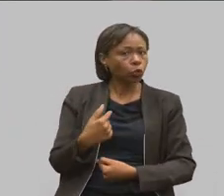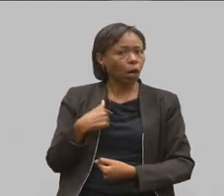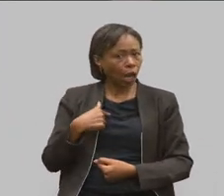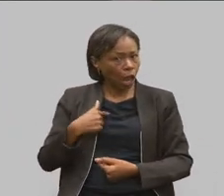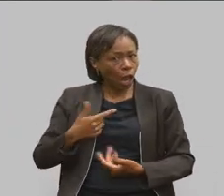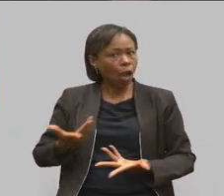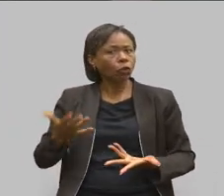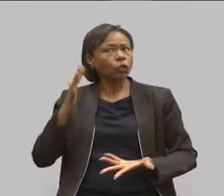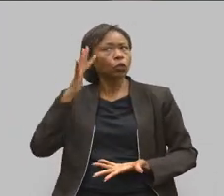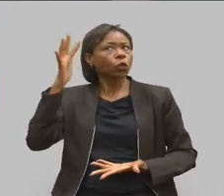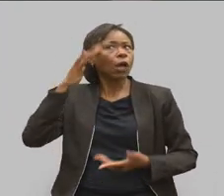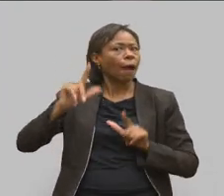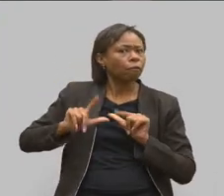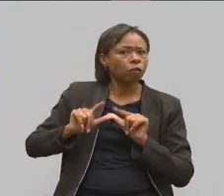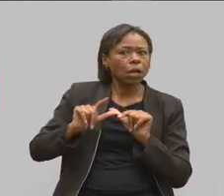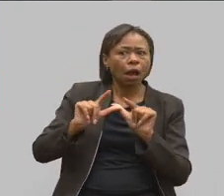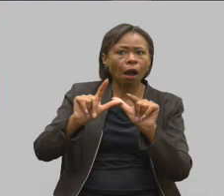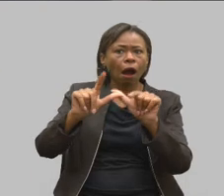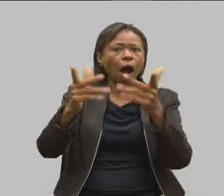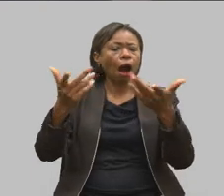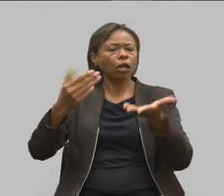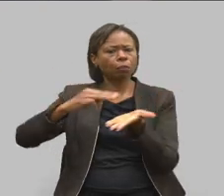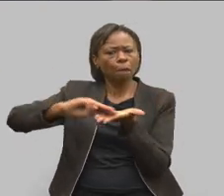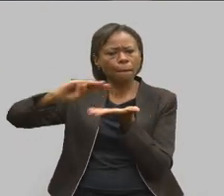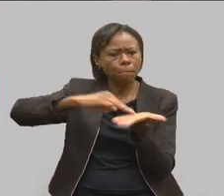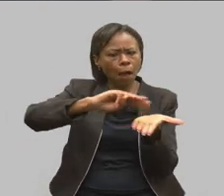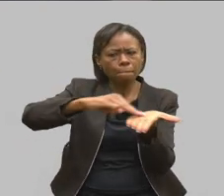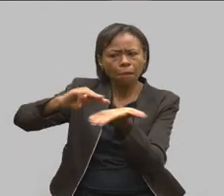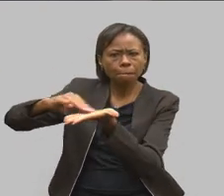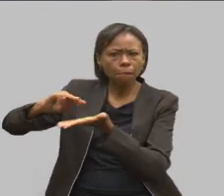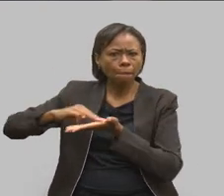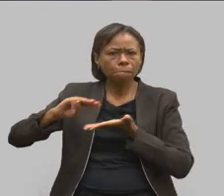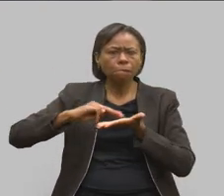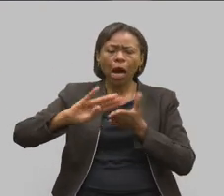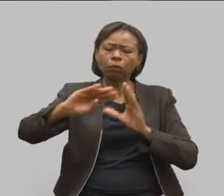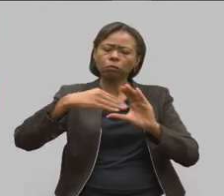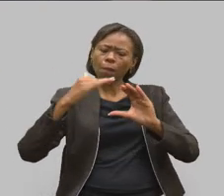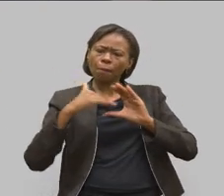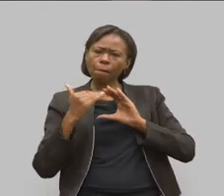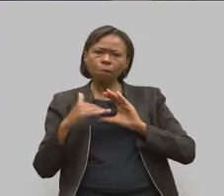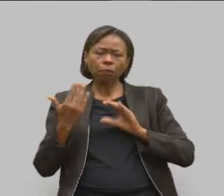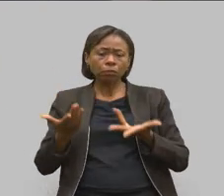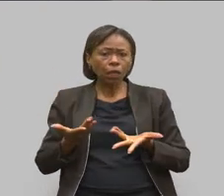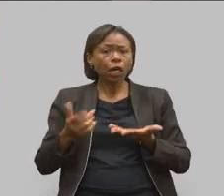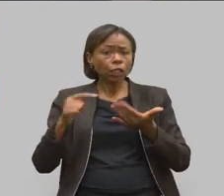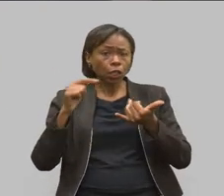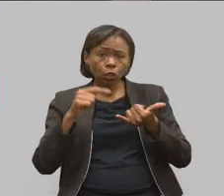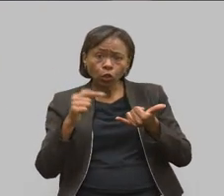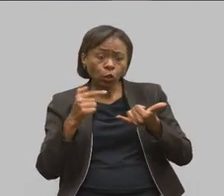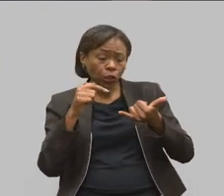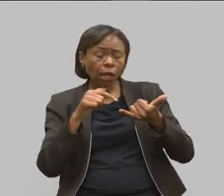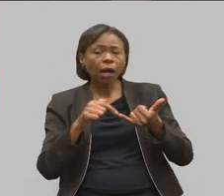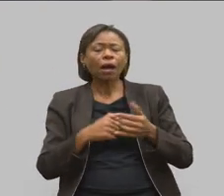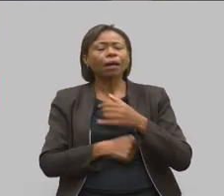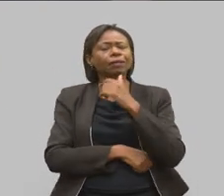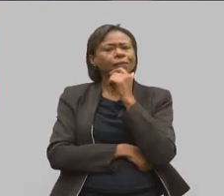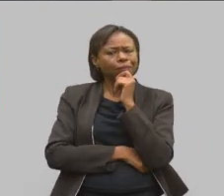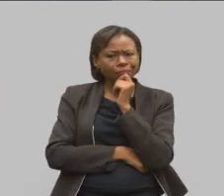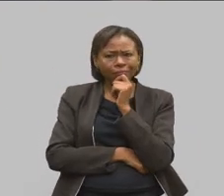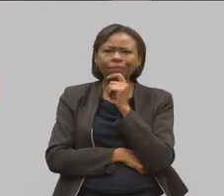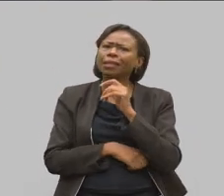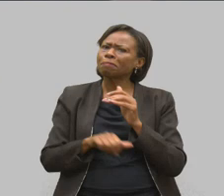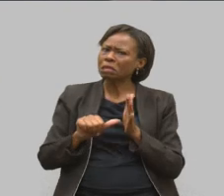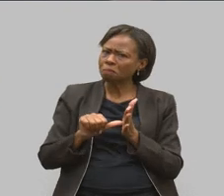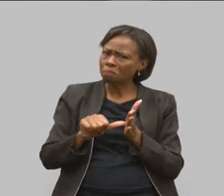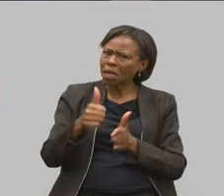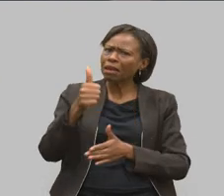viajo eu consigo mandar mensagem eu consigo receber mensagem falei é a primeira pessoa que me fala que celular